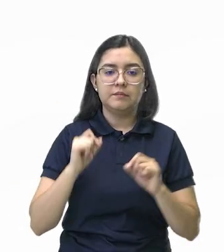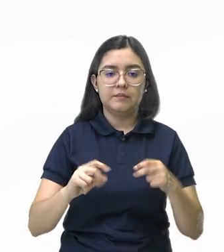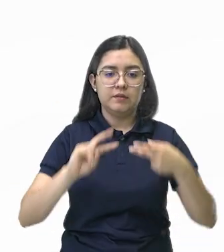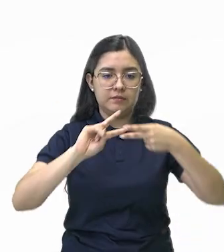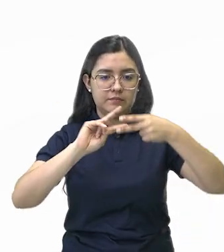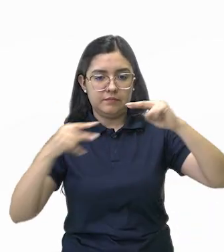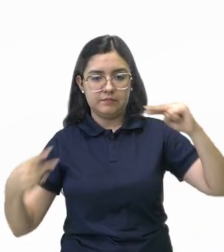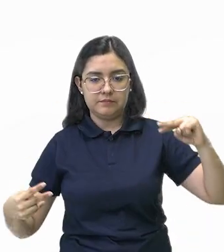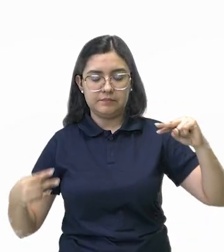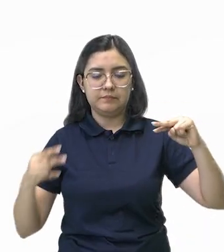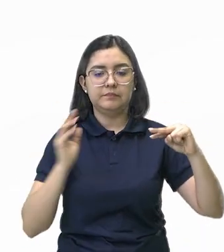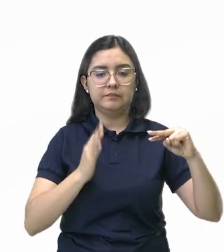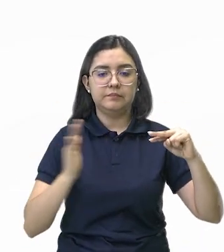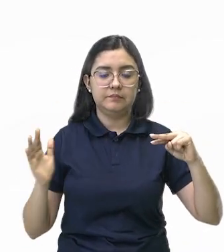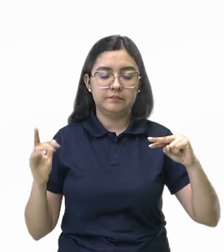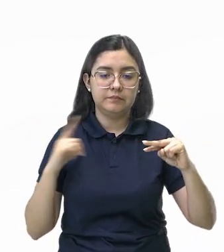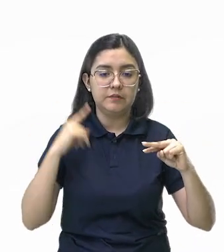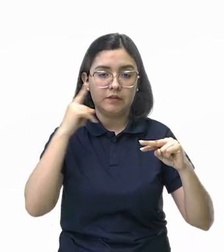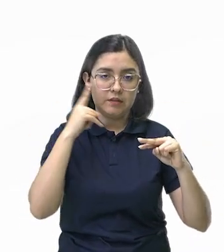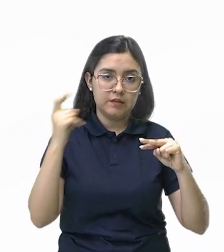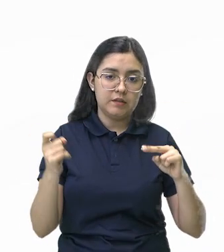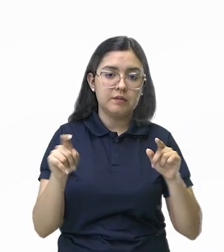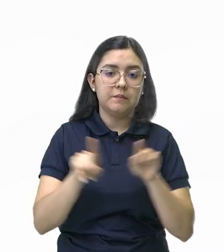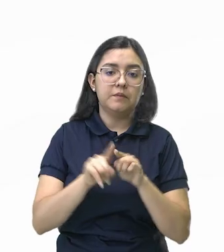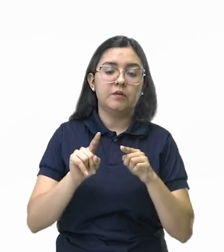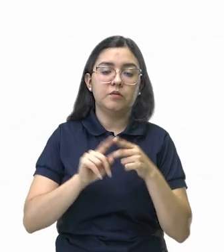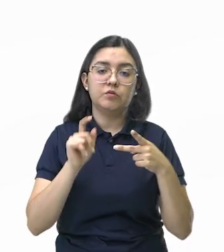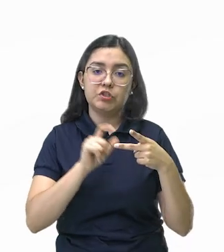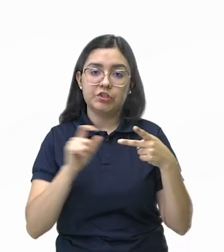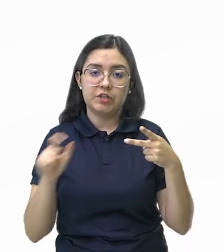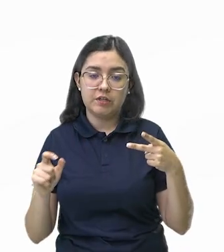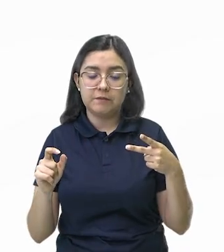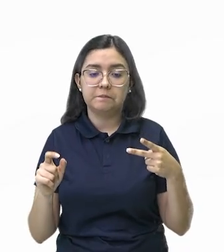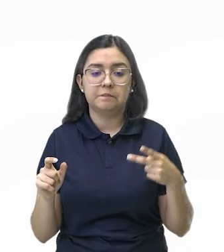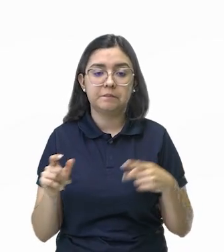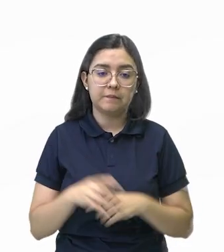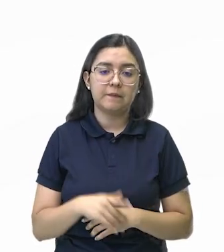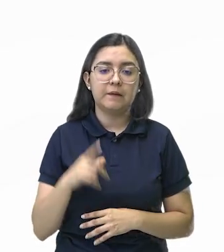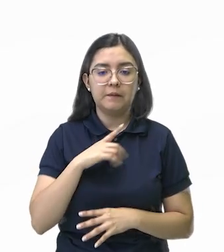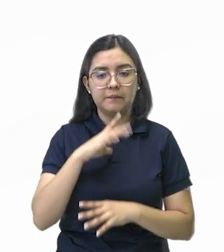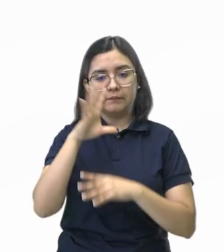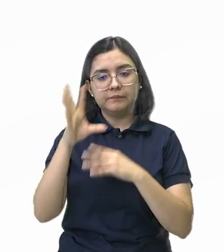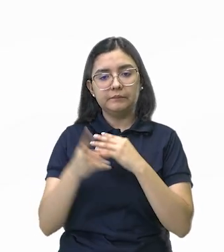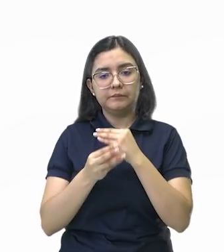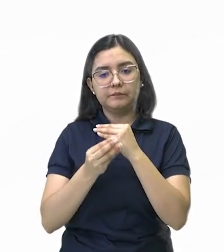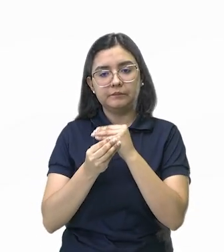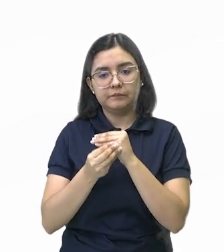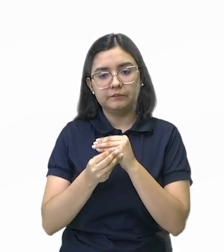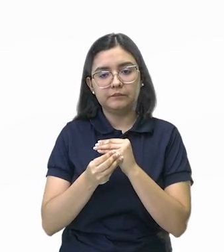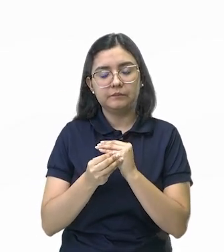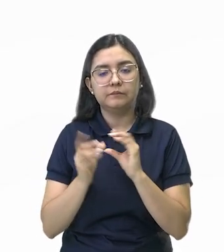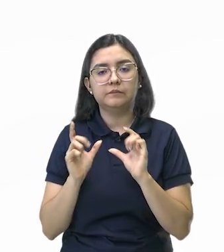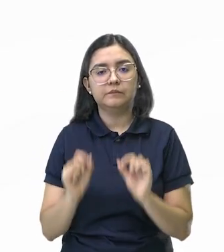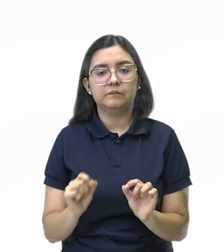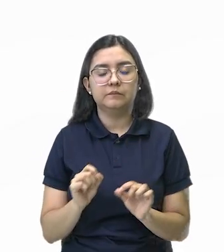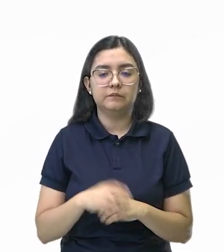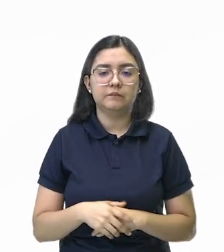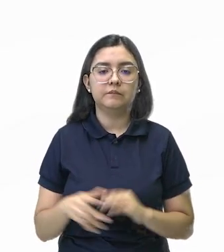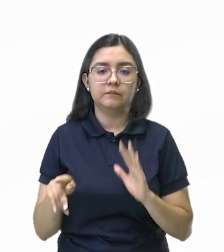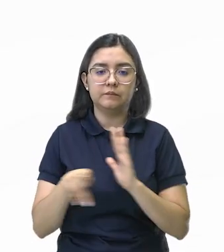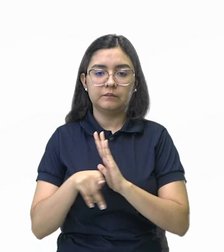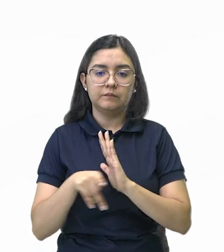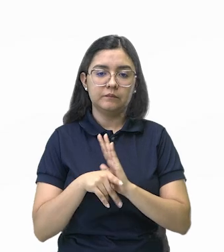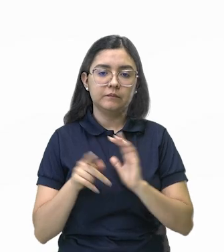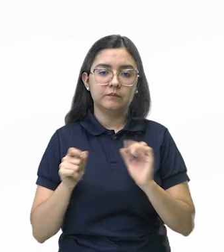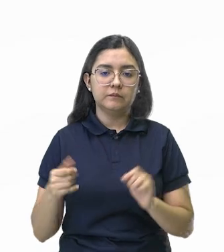sequência de material genético de interesse, ou seja, o gene de interesse, para ser inserido ali no organismo